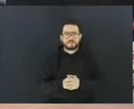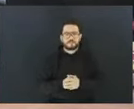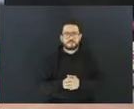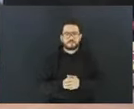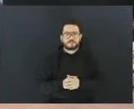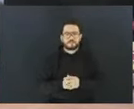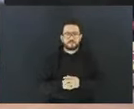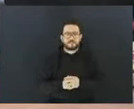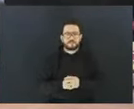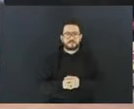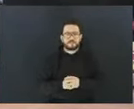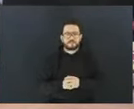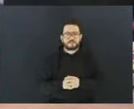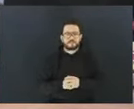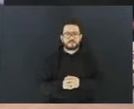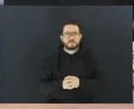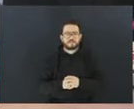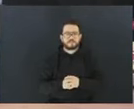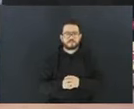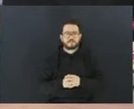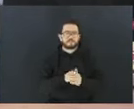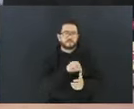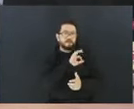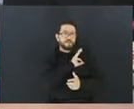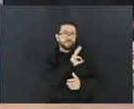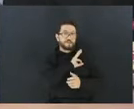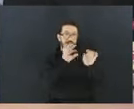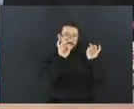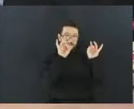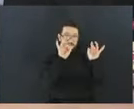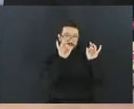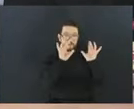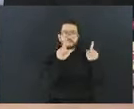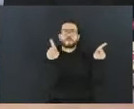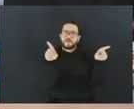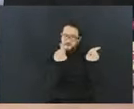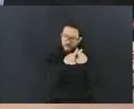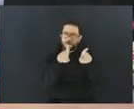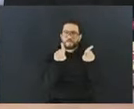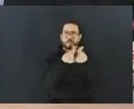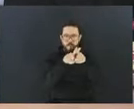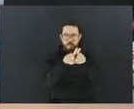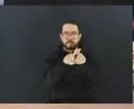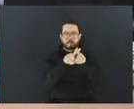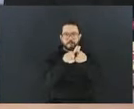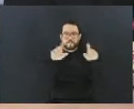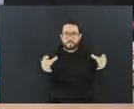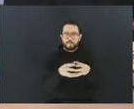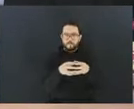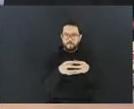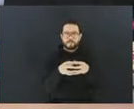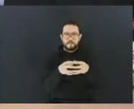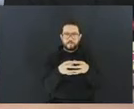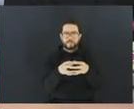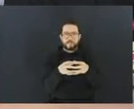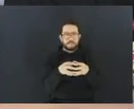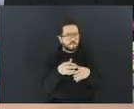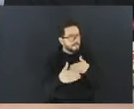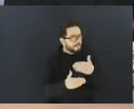policiamento regular e policiamento especializado também, a gente, em determinados momentos, anda com os